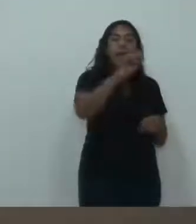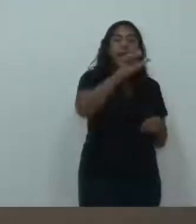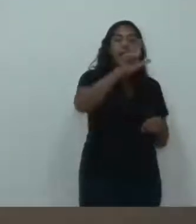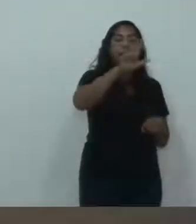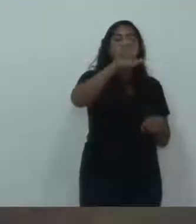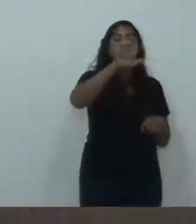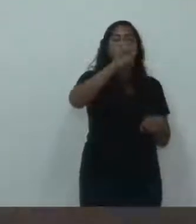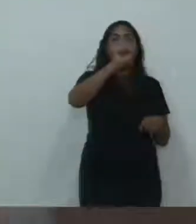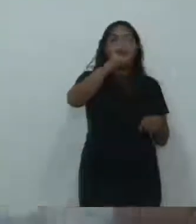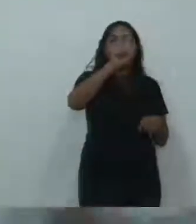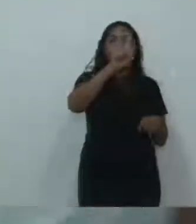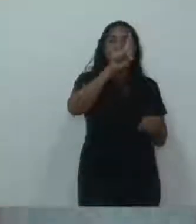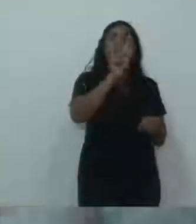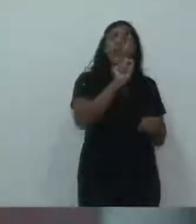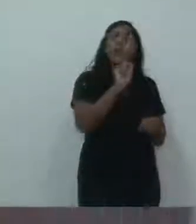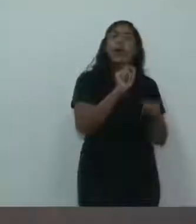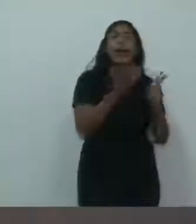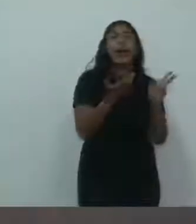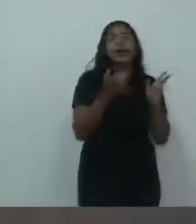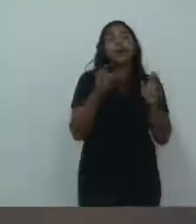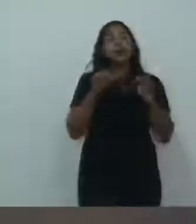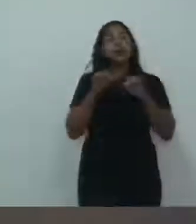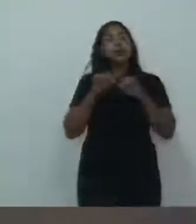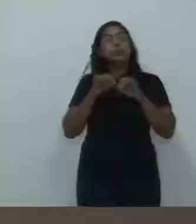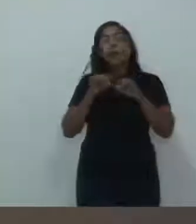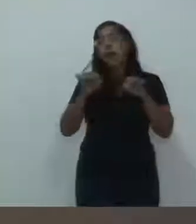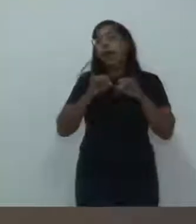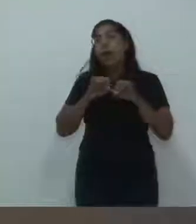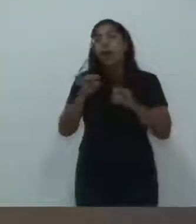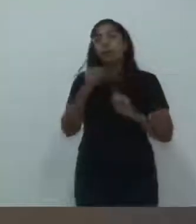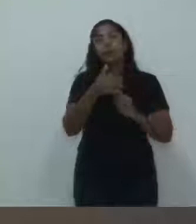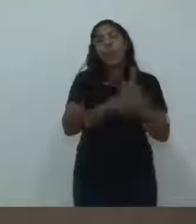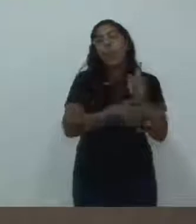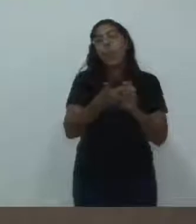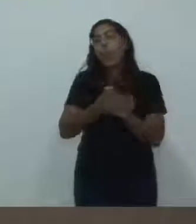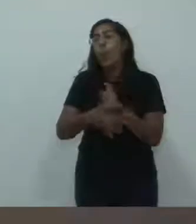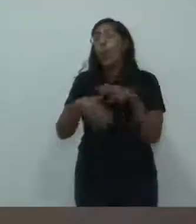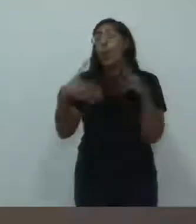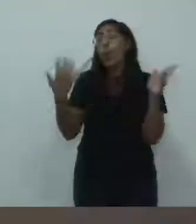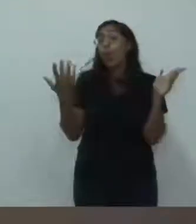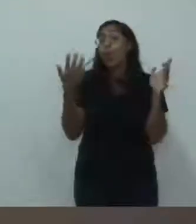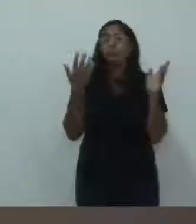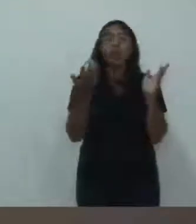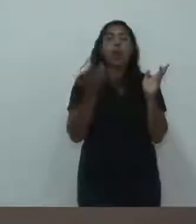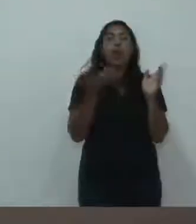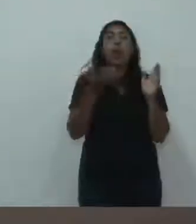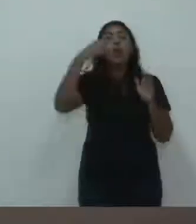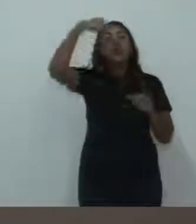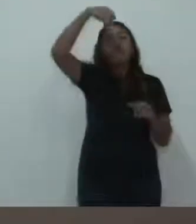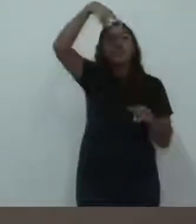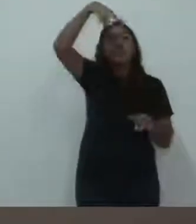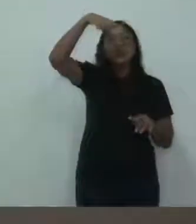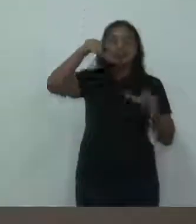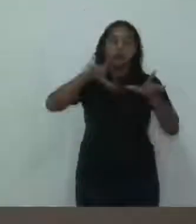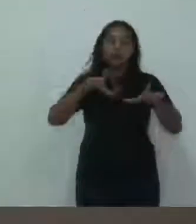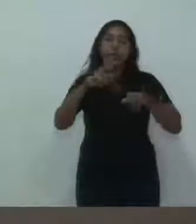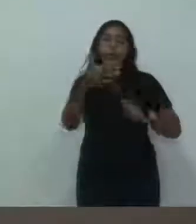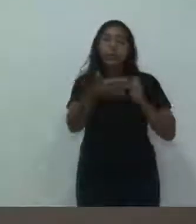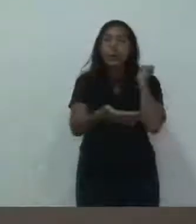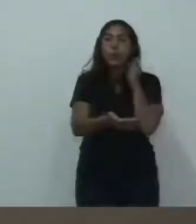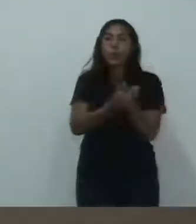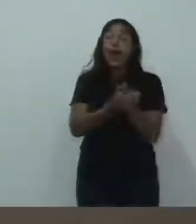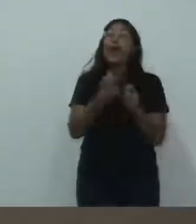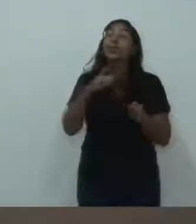faz em supermercado, o PC falou da questão da energia, a gente paga um imposto para o Estado, não é? Então,